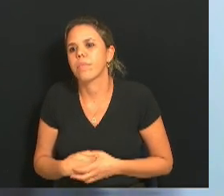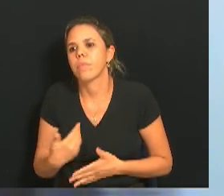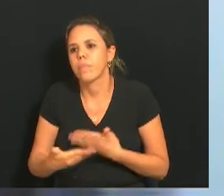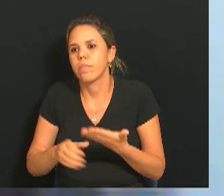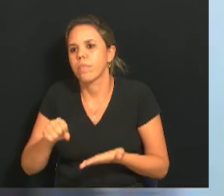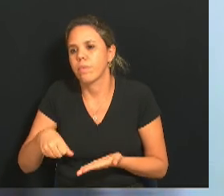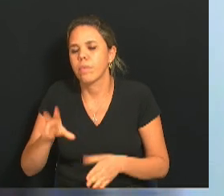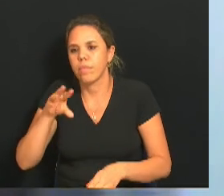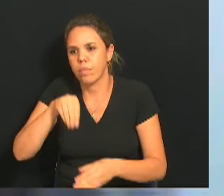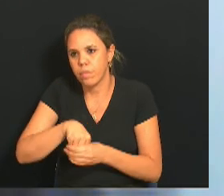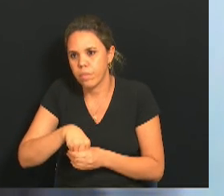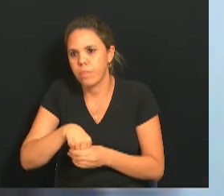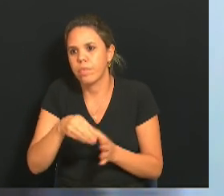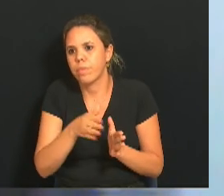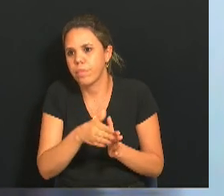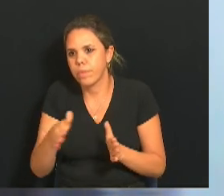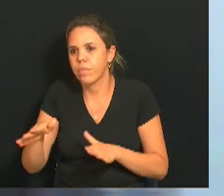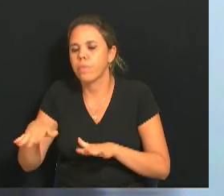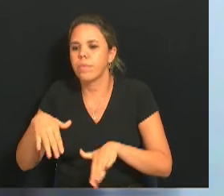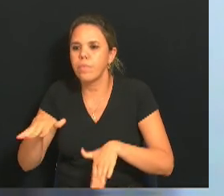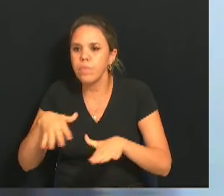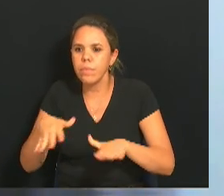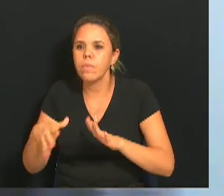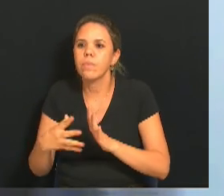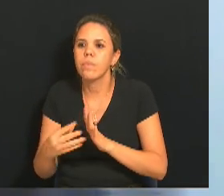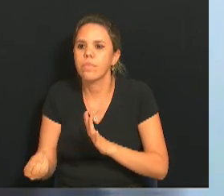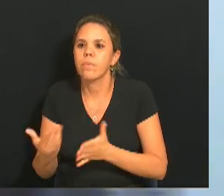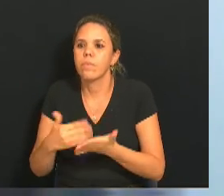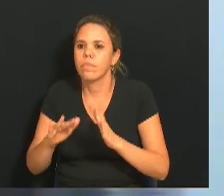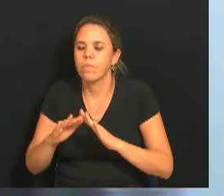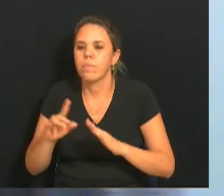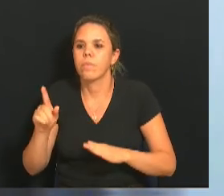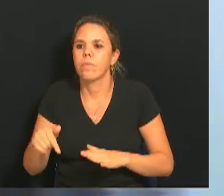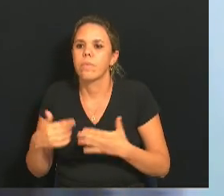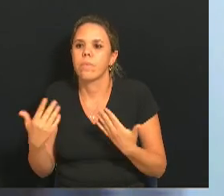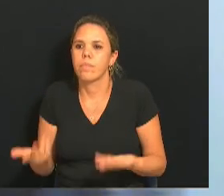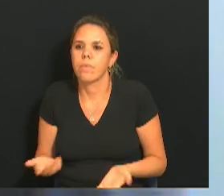dentro do ambiente escolar e o que isso